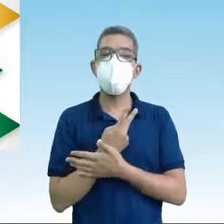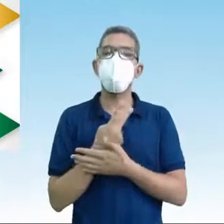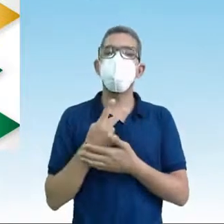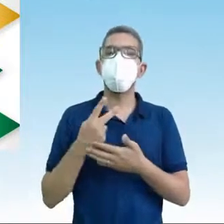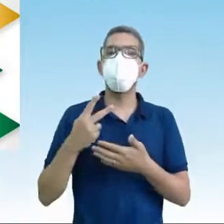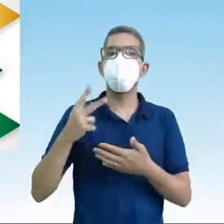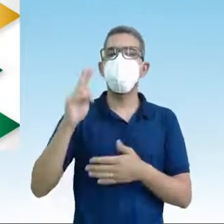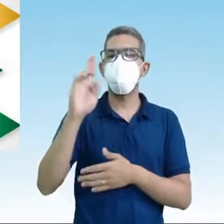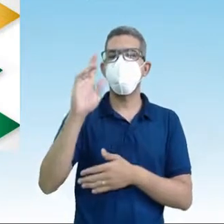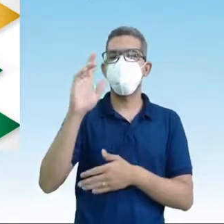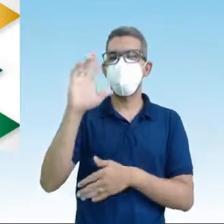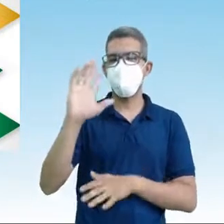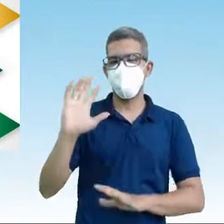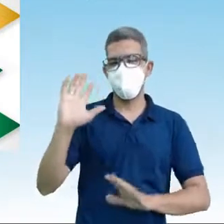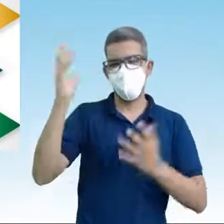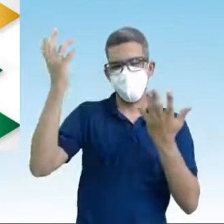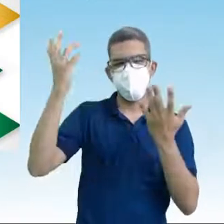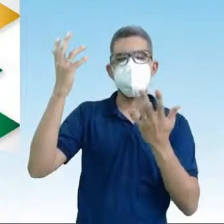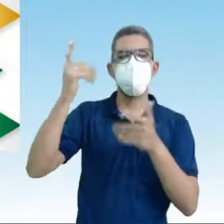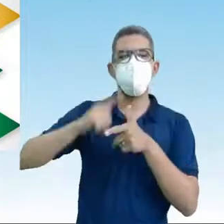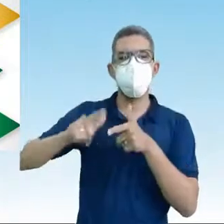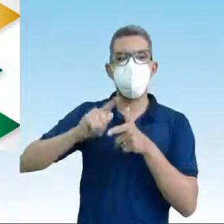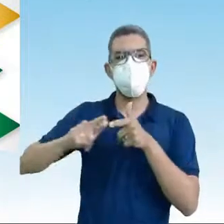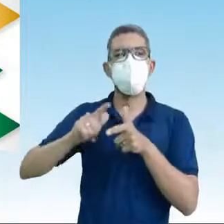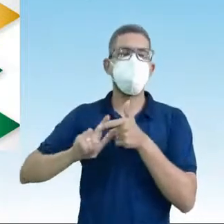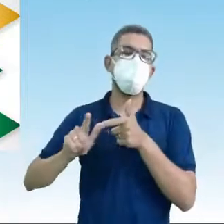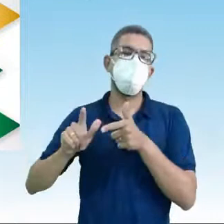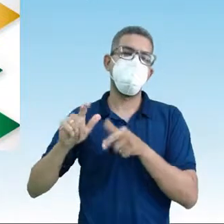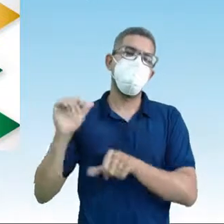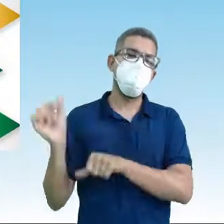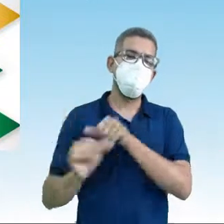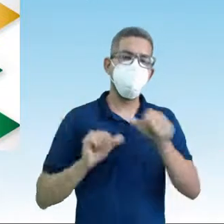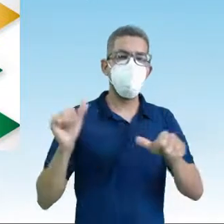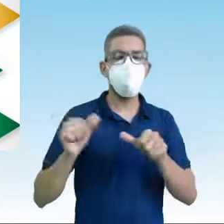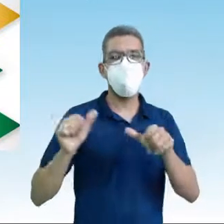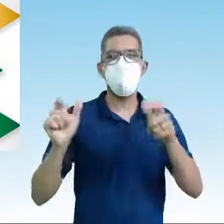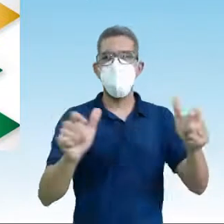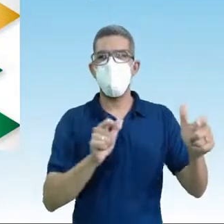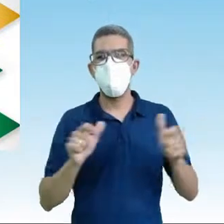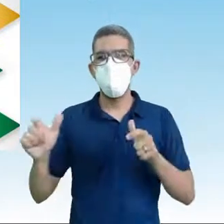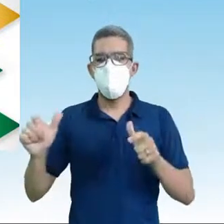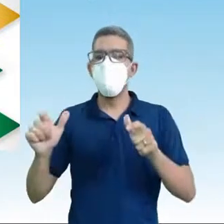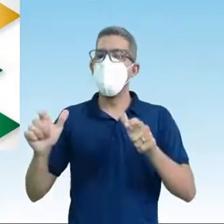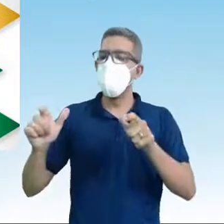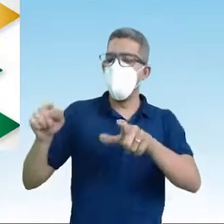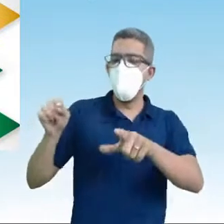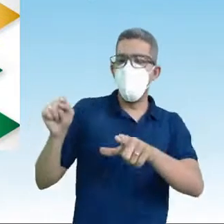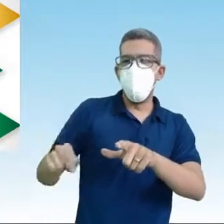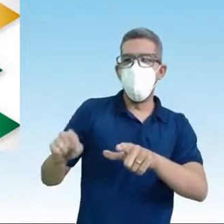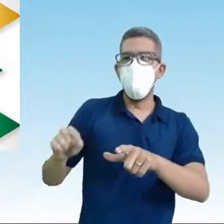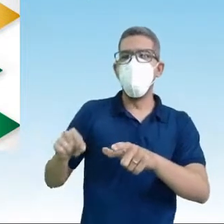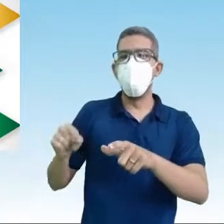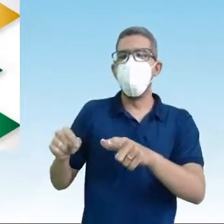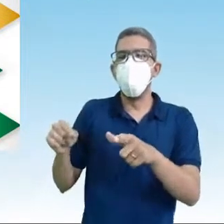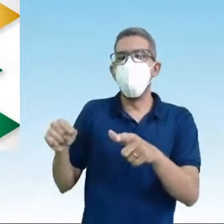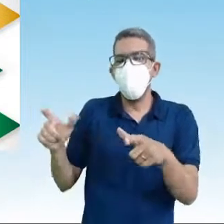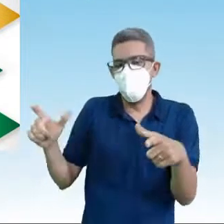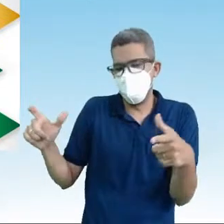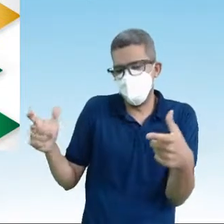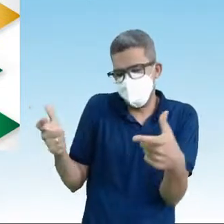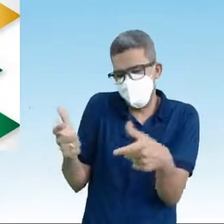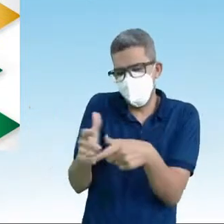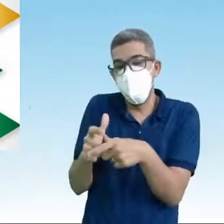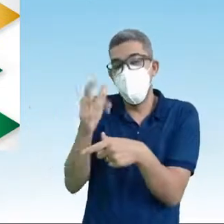e mudanças climáticas em muitas regiões do mundo, a região ela se torna tão extrema que